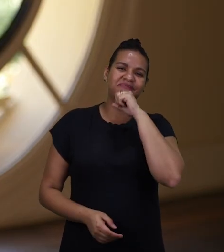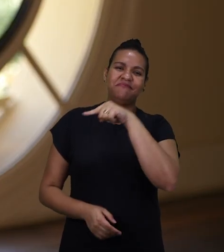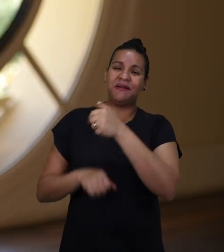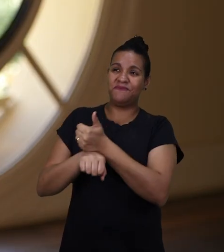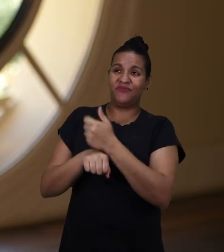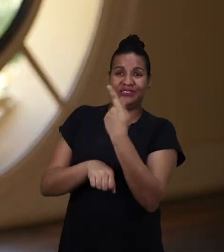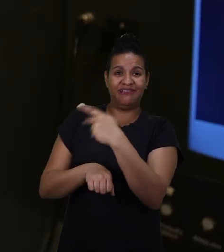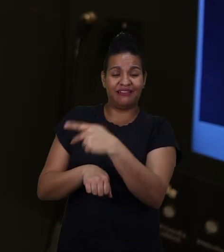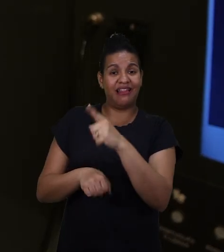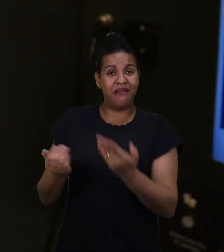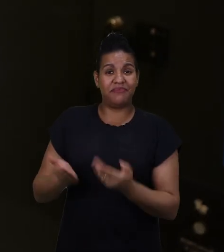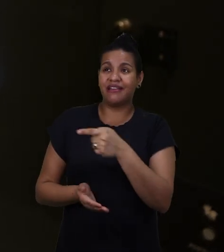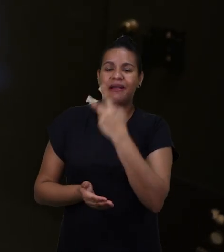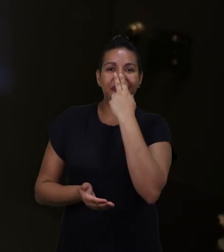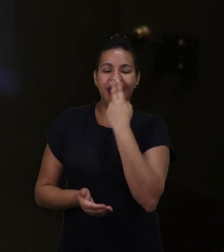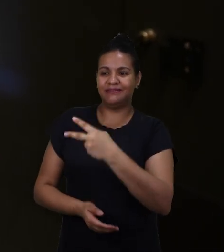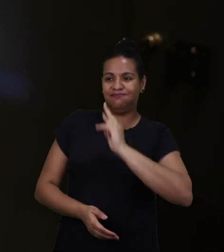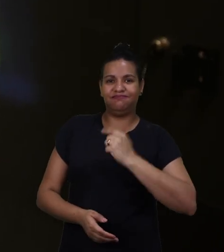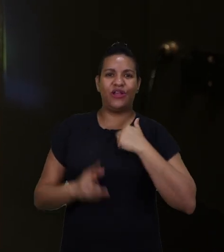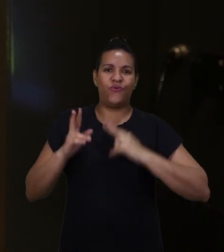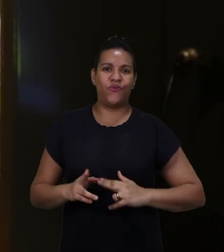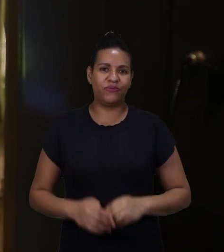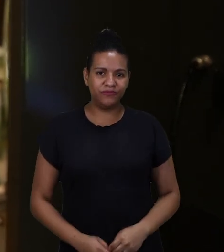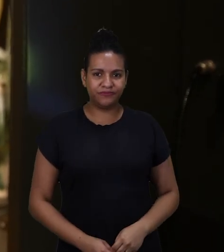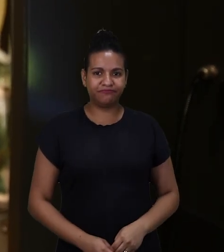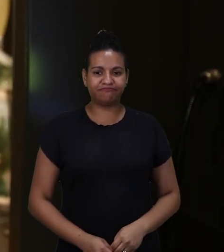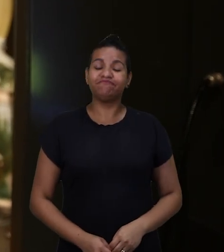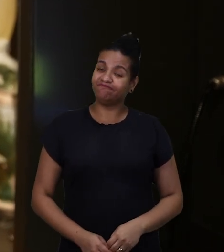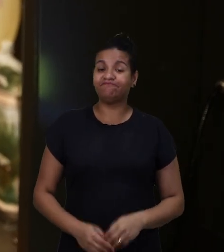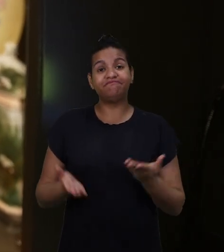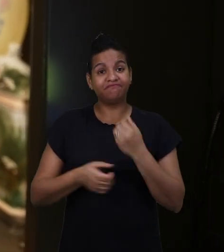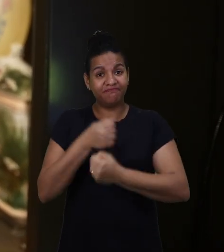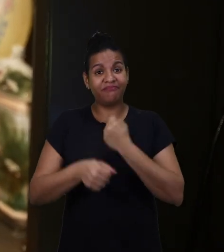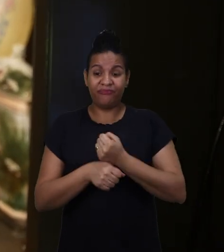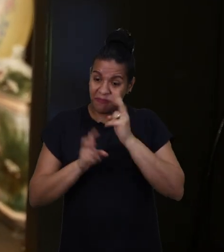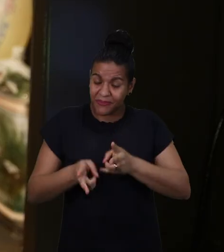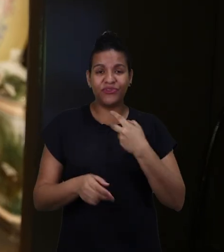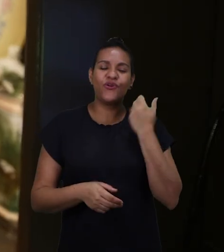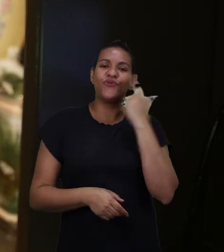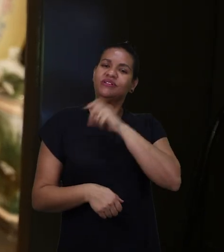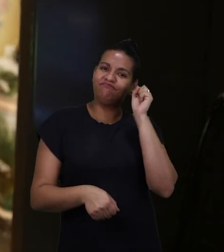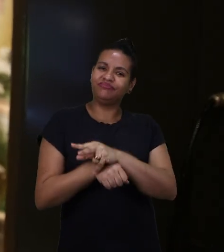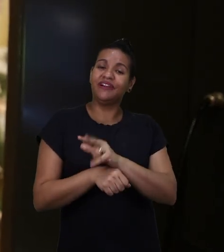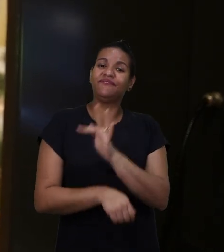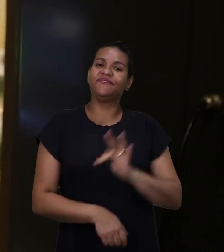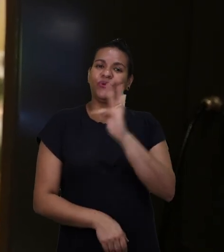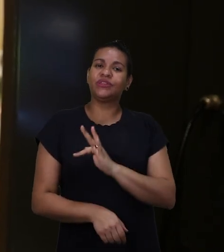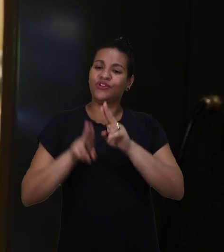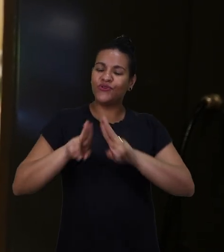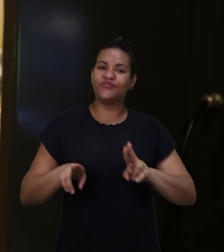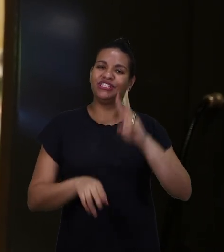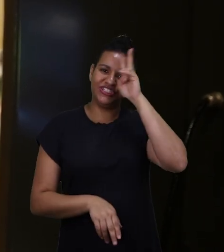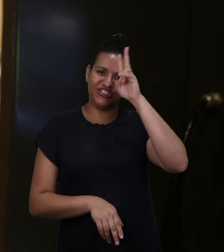mesma profissão que ela. Esse foi o meu último trabalho, pois nesse mesmo ano eu consegui ingressar na universidade,